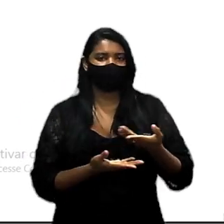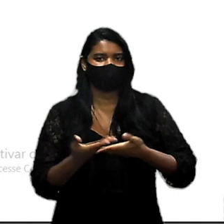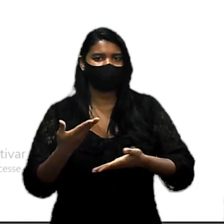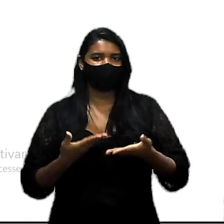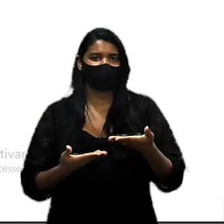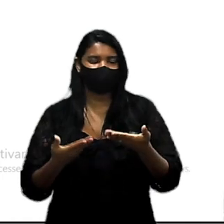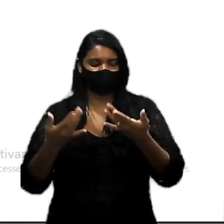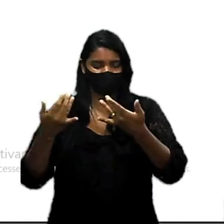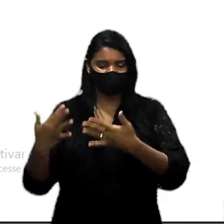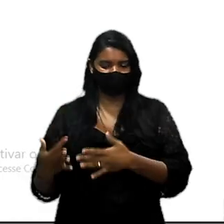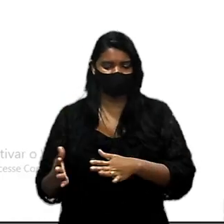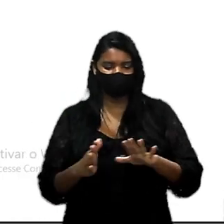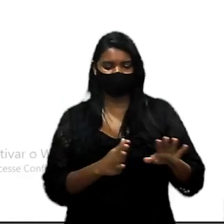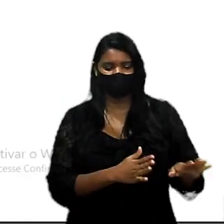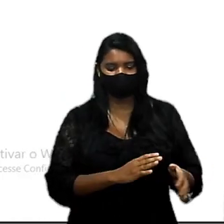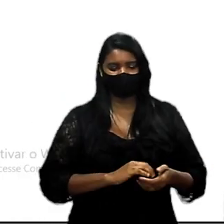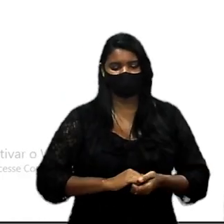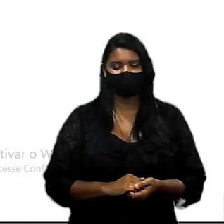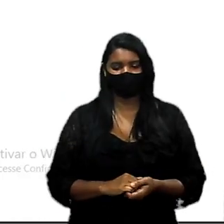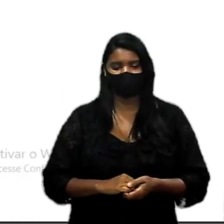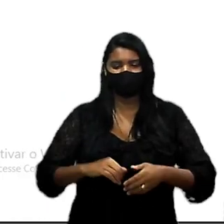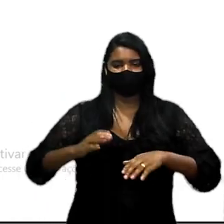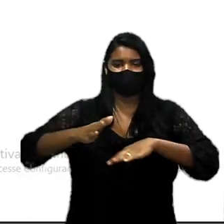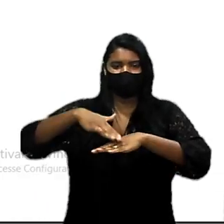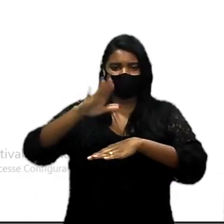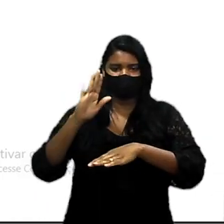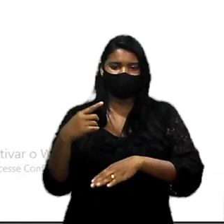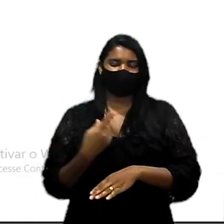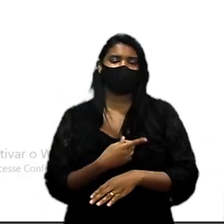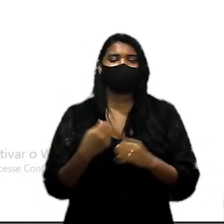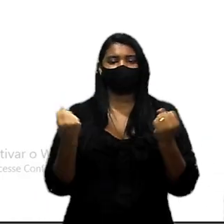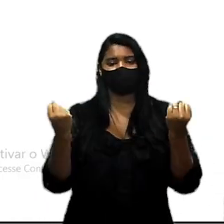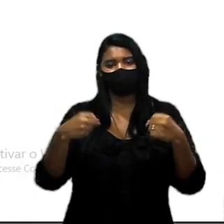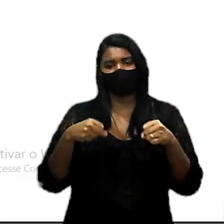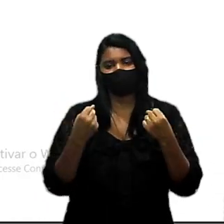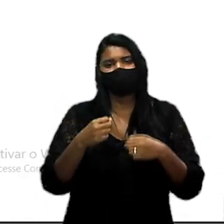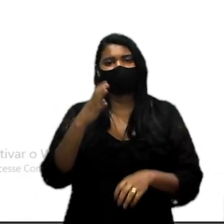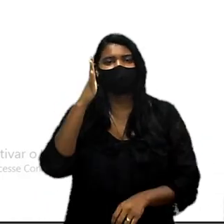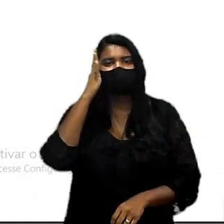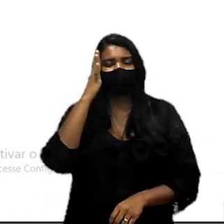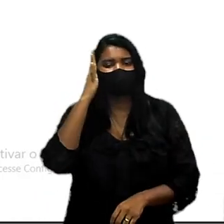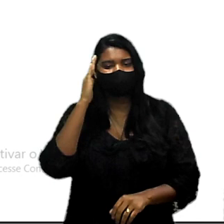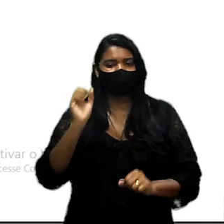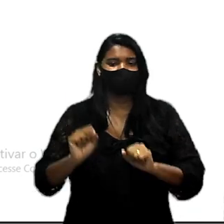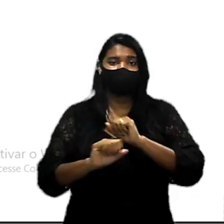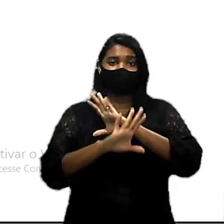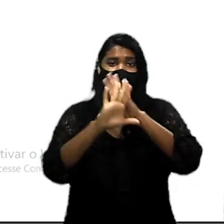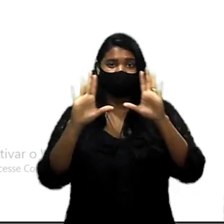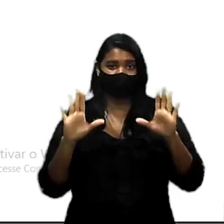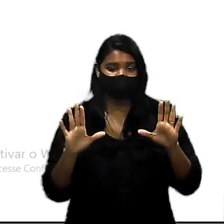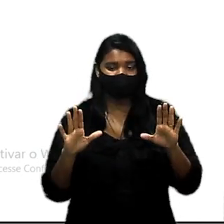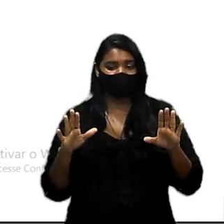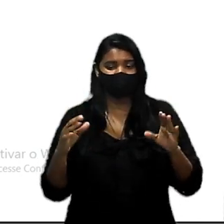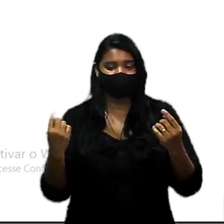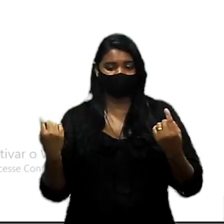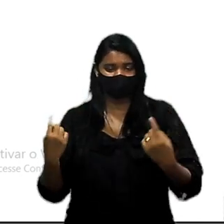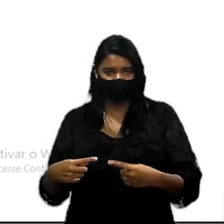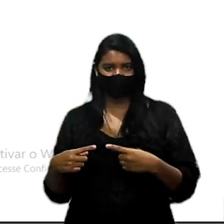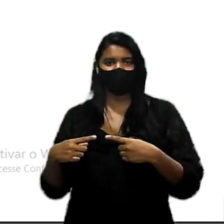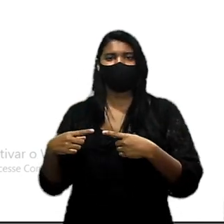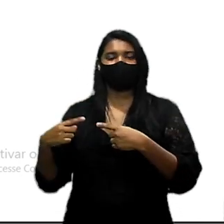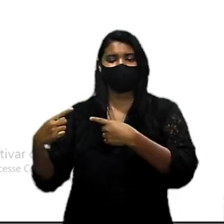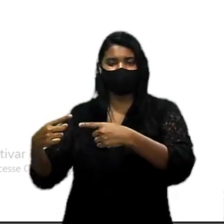fala em competitividade, cada vez mais a gente precisa entender que essa competitividade ela se